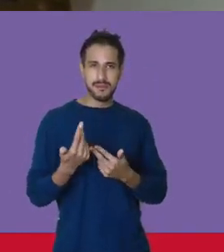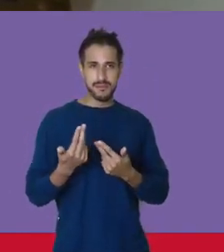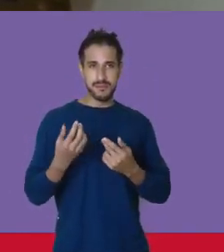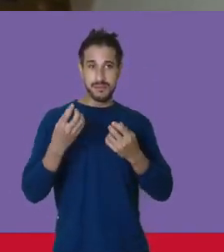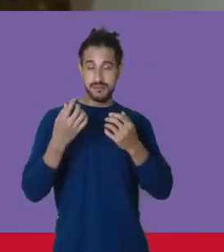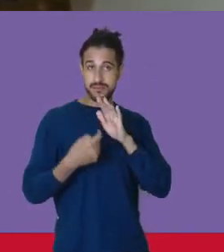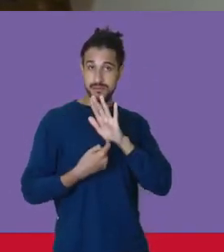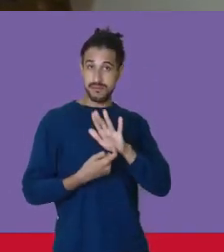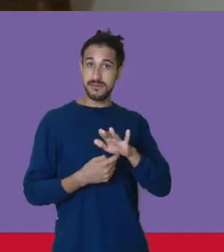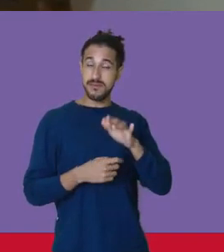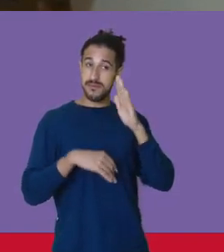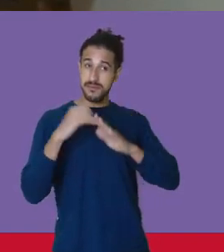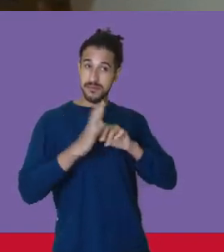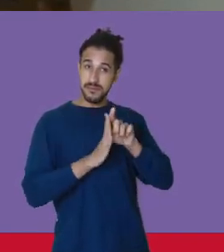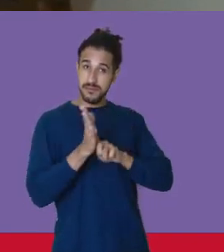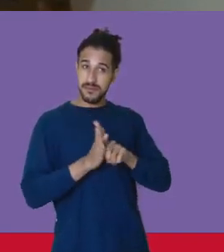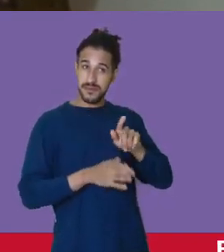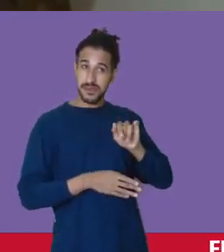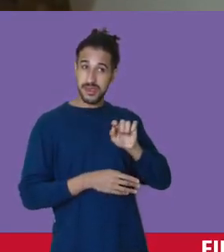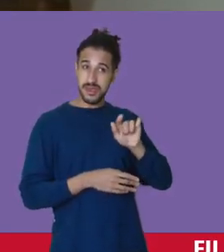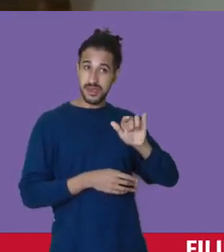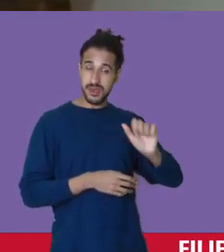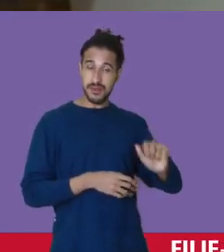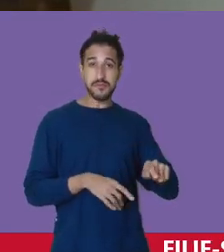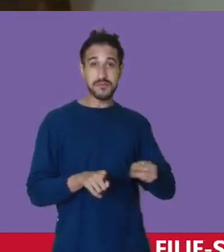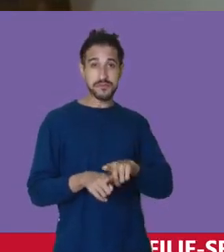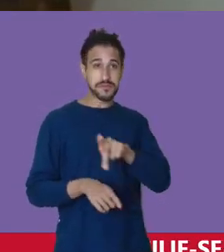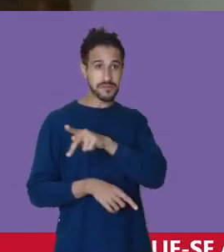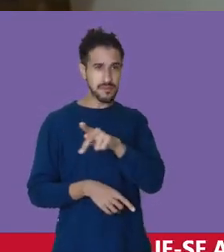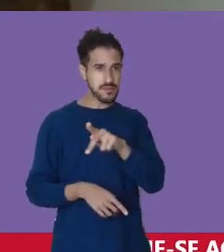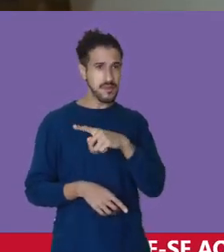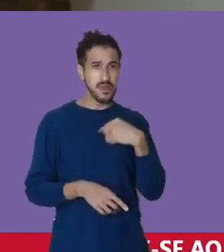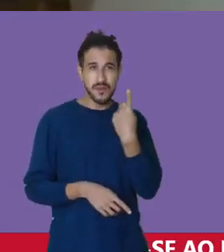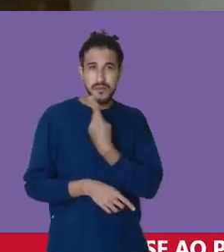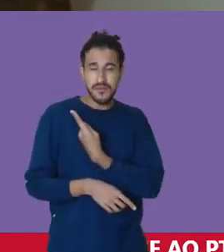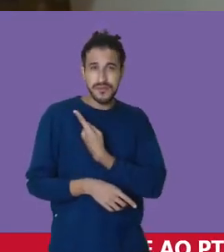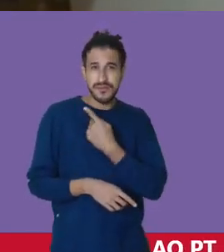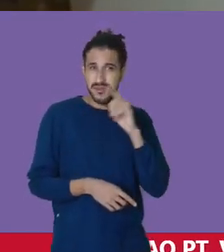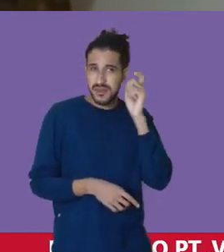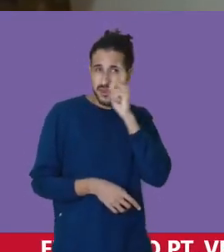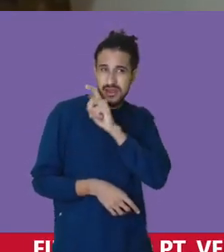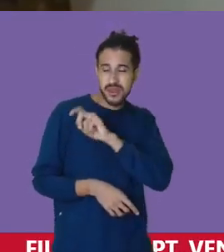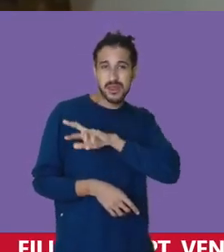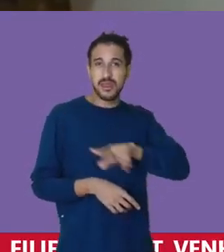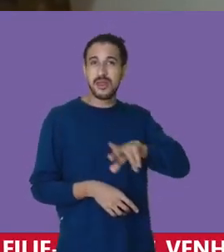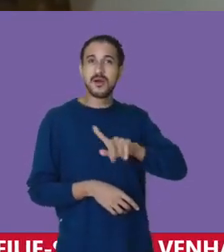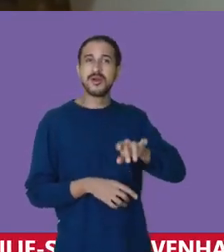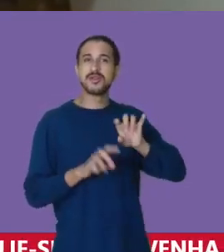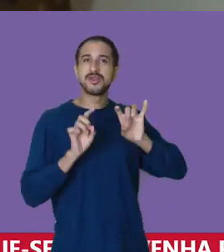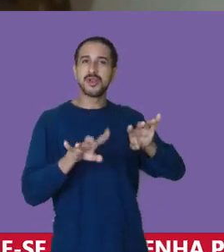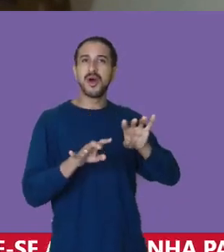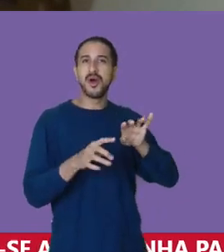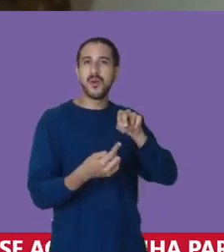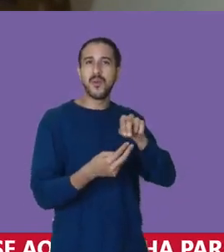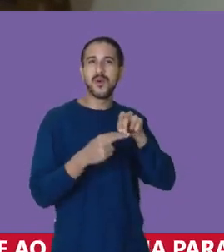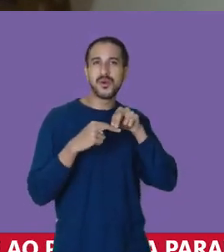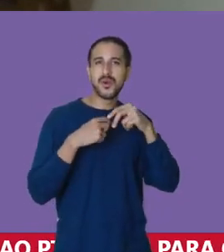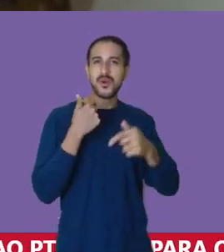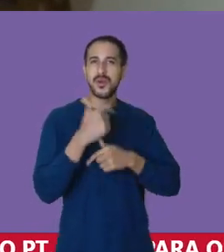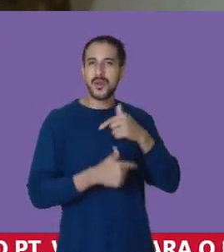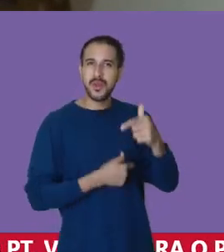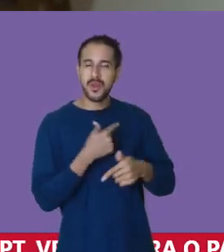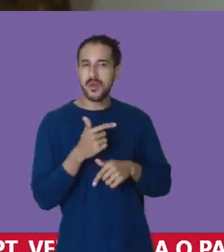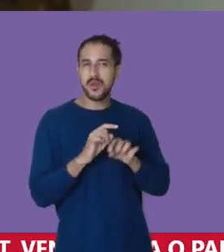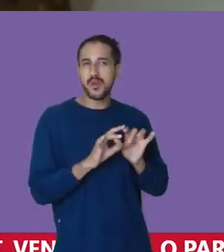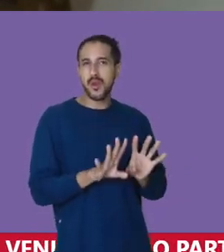a pesquisadora Graziella e a professora, as nossas dificuldades não estão no fato do trabalho